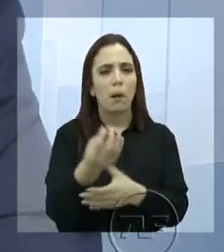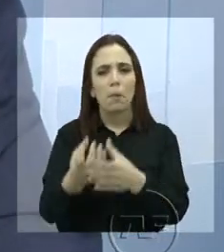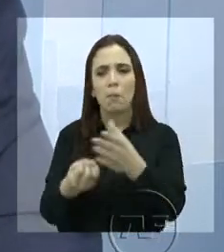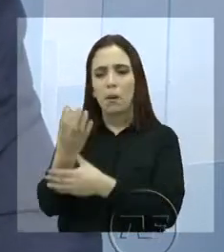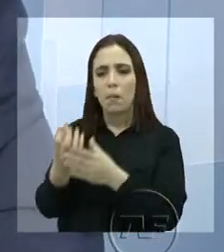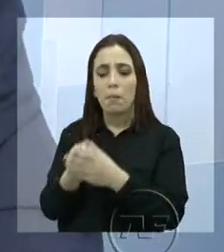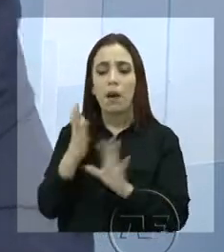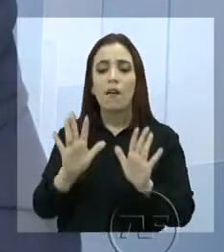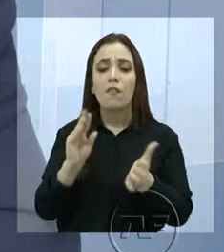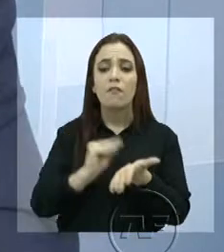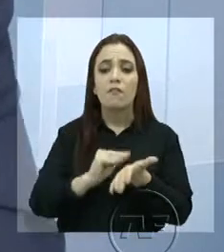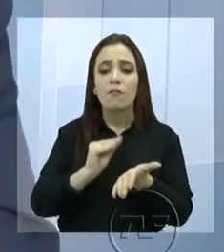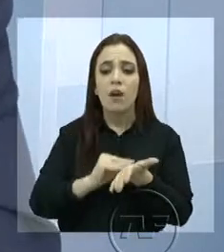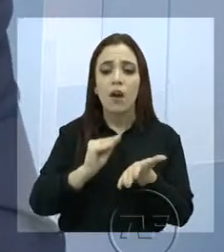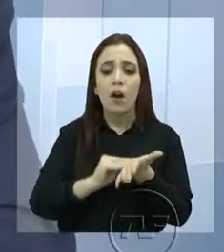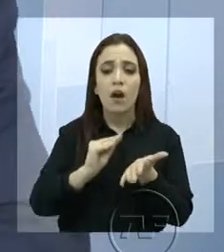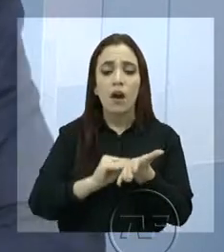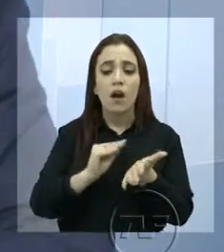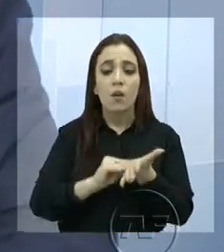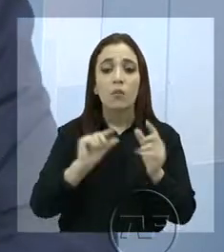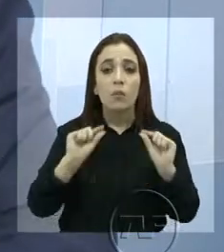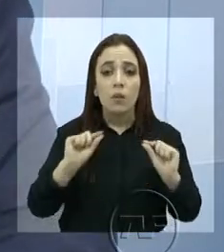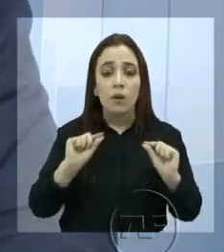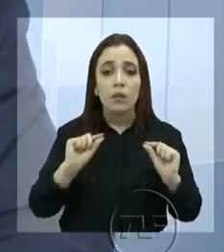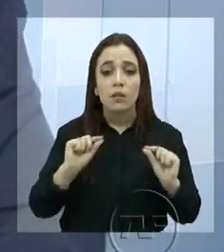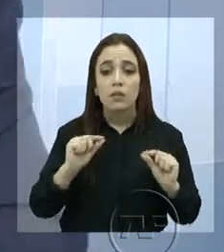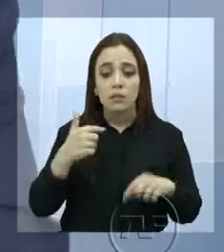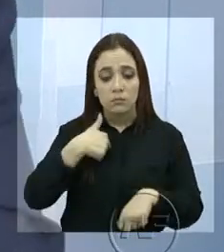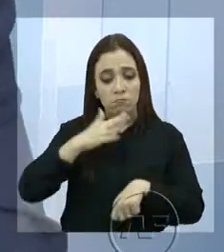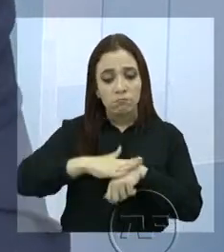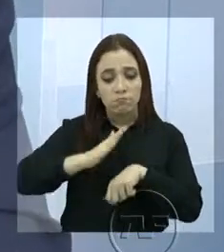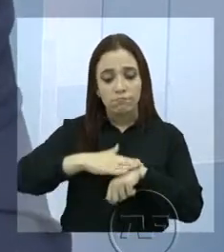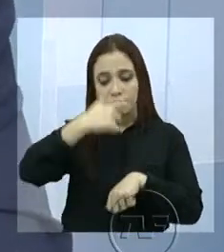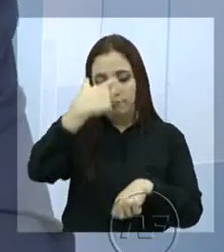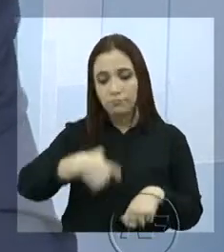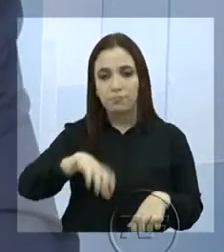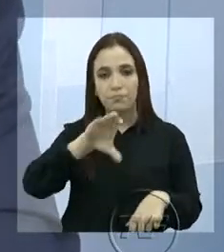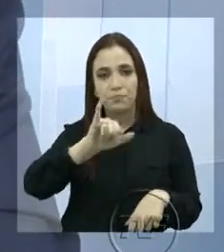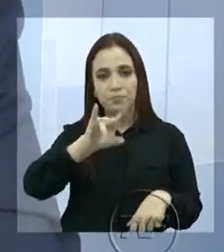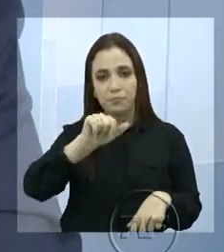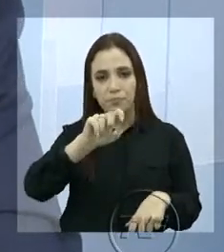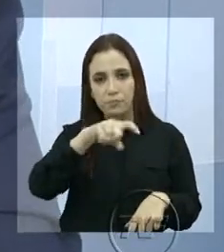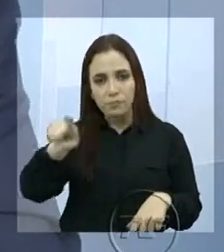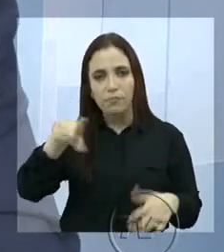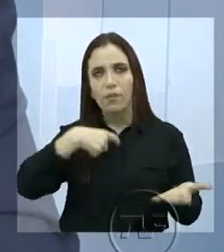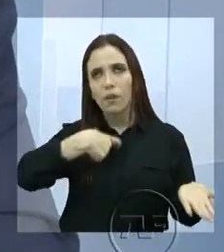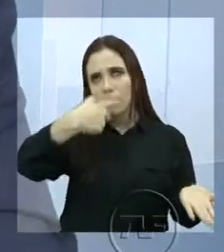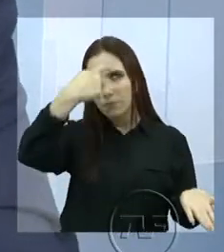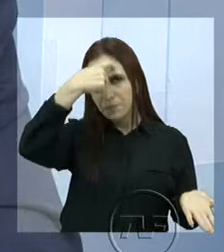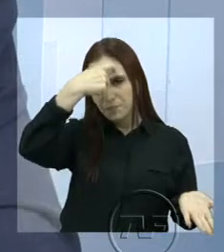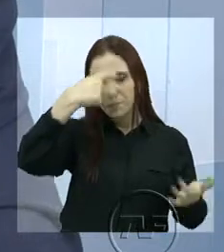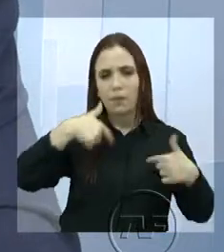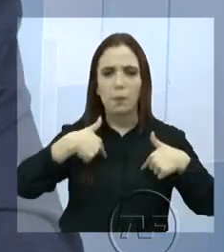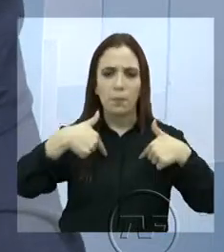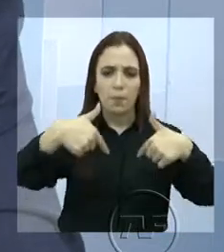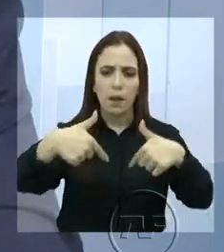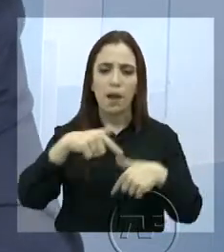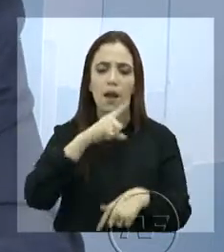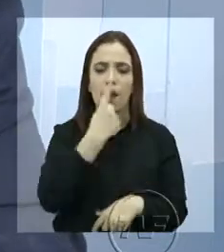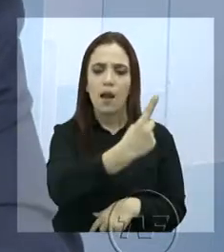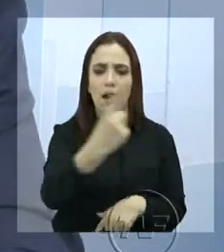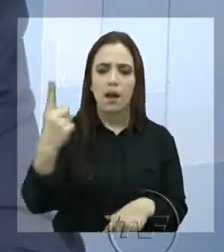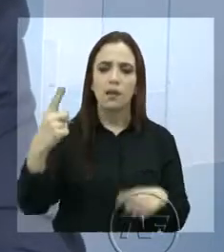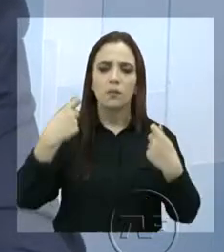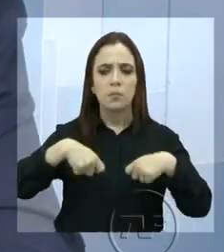devidamente. O que está precisando mesmo é que, a partir do próprio cidadão comum até chegar nas esferas políticas, cada um de